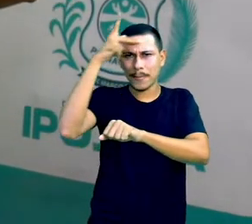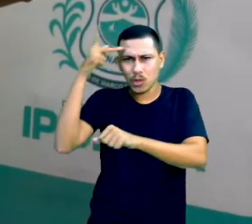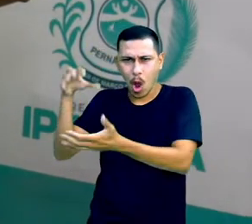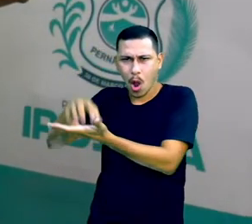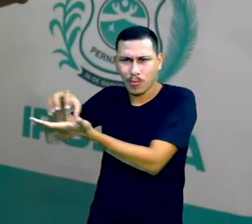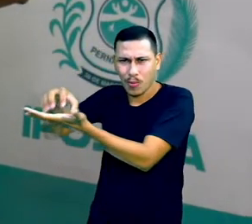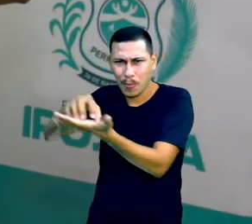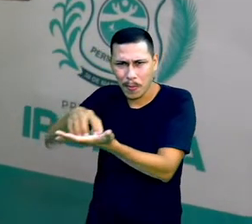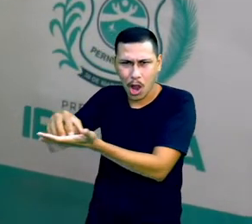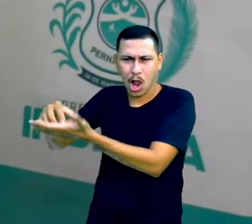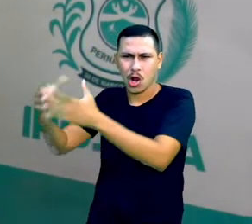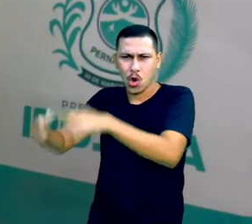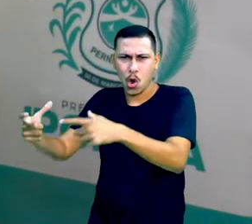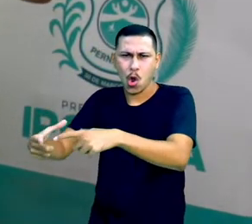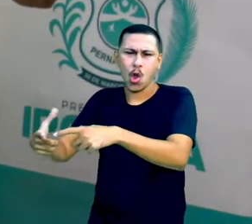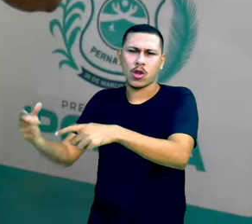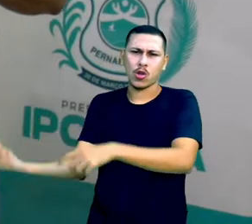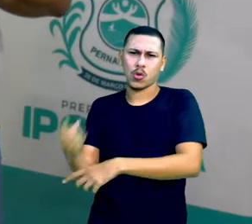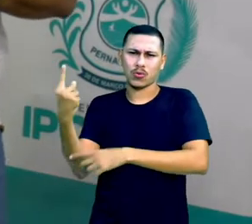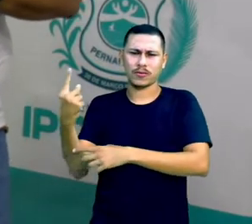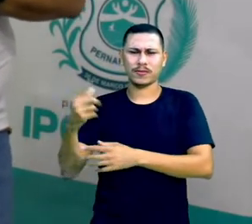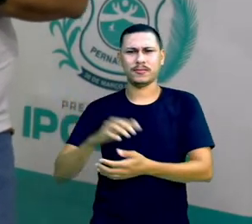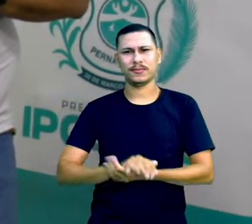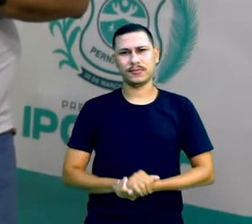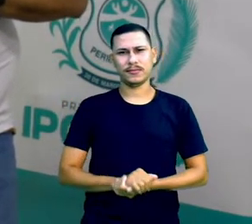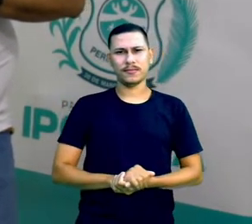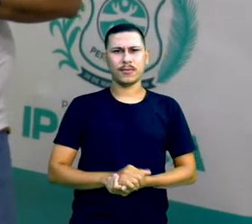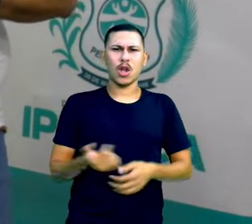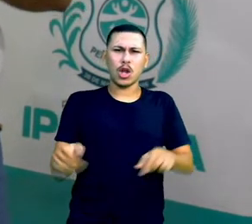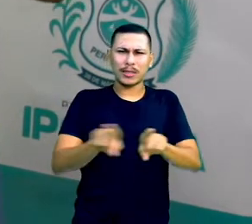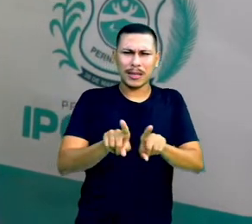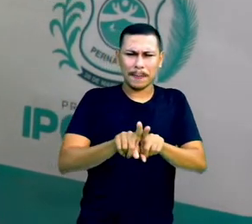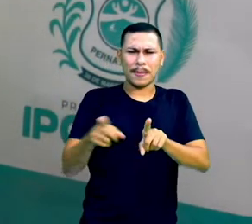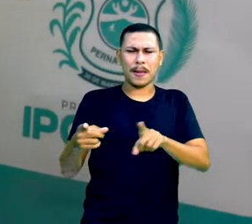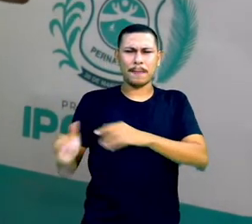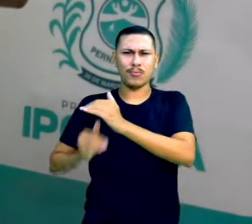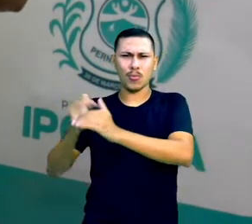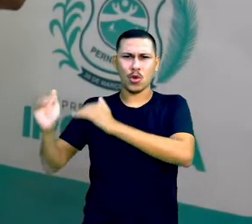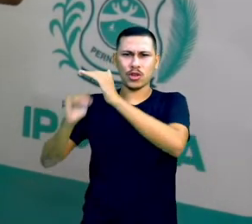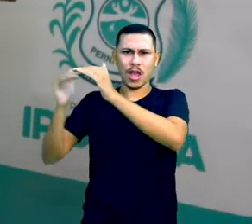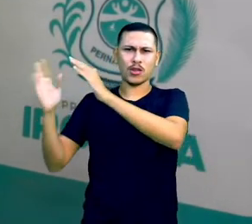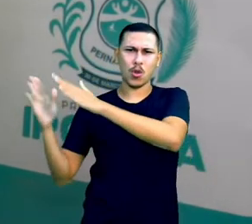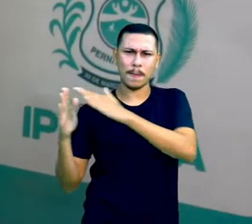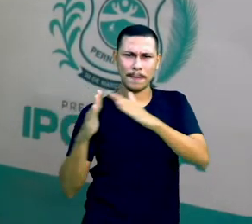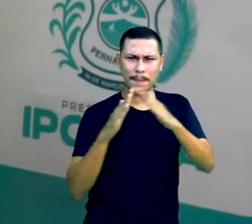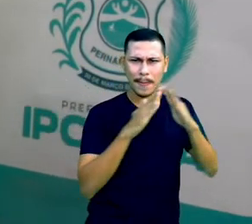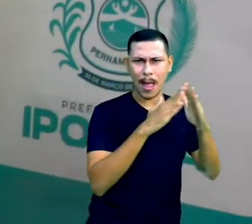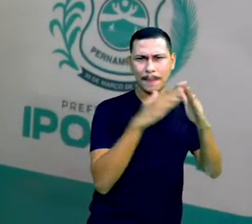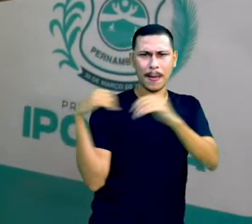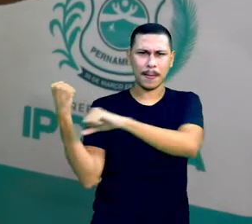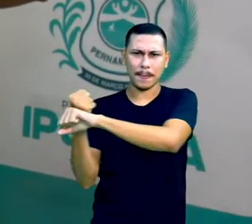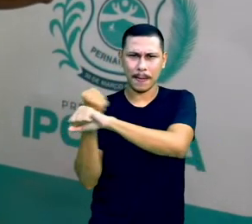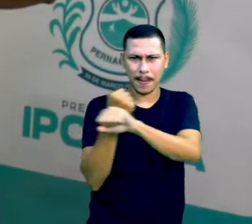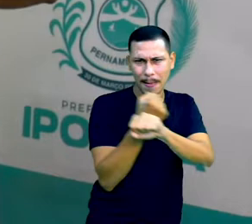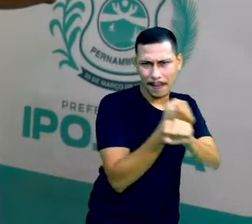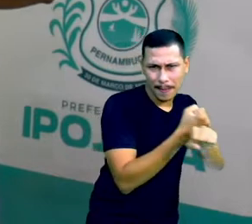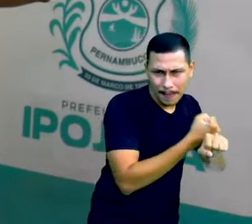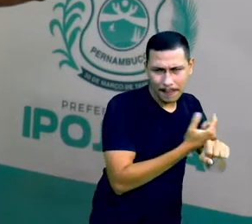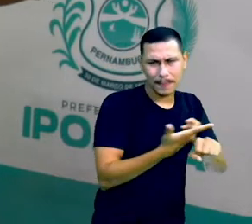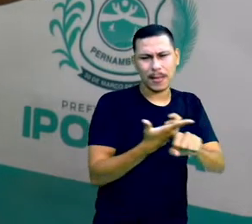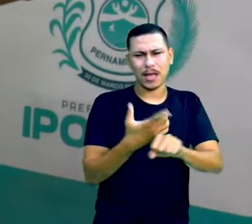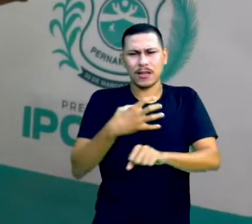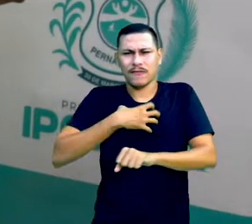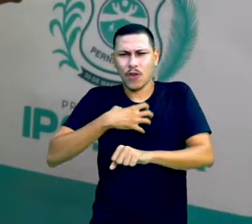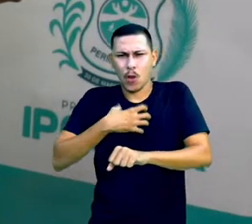em um local só. E a questão da urbanização, que por conta disso vem pressionando